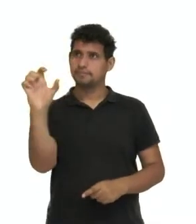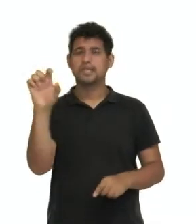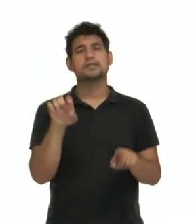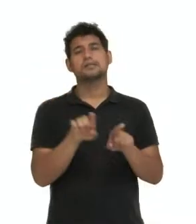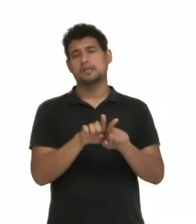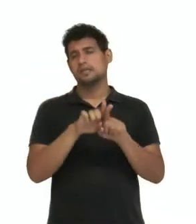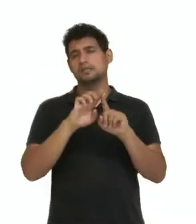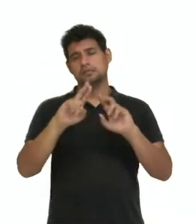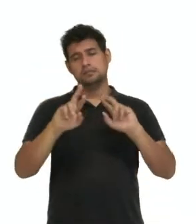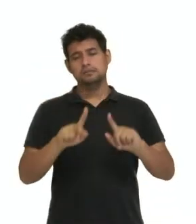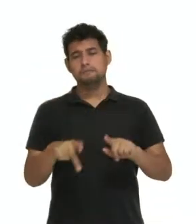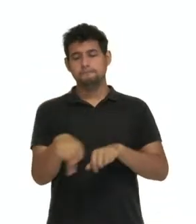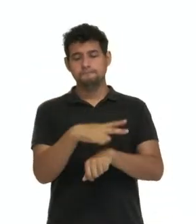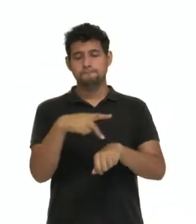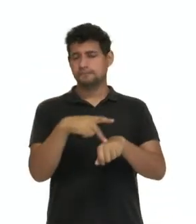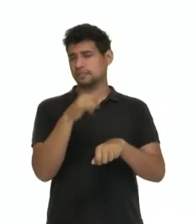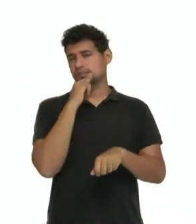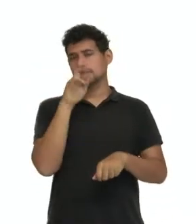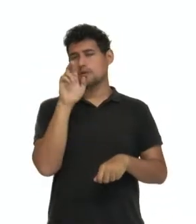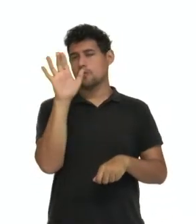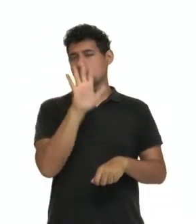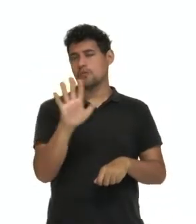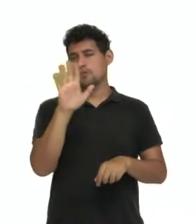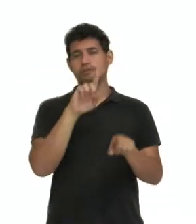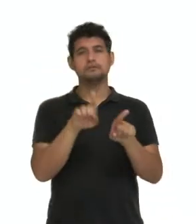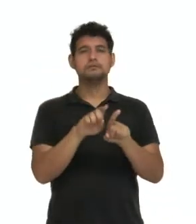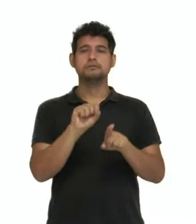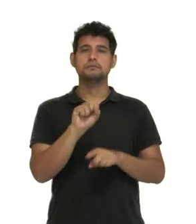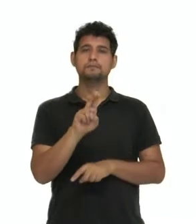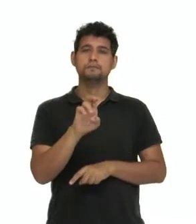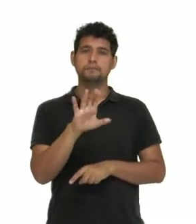E também outros países como a Rússia e a Suécia.